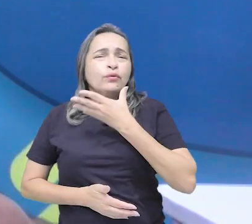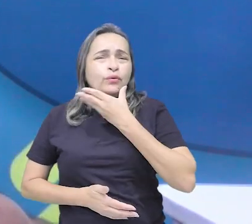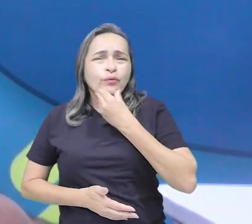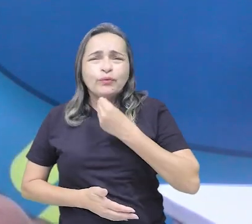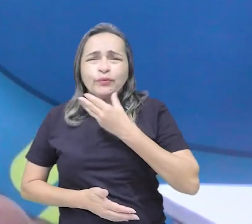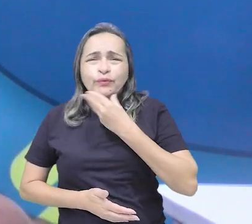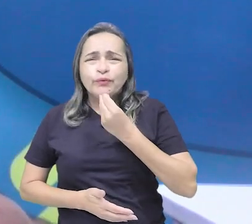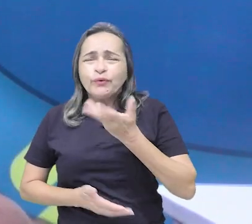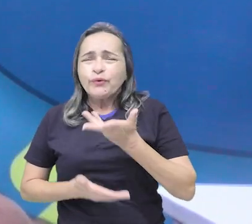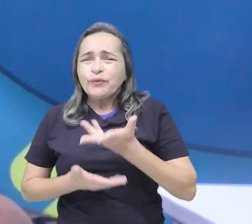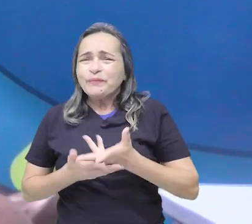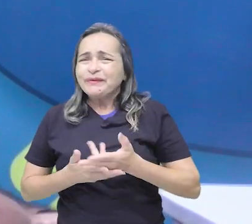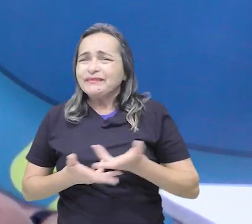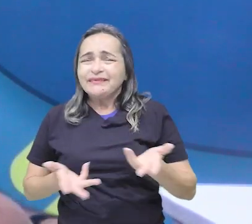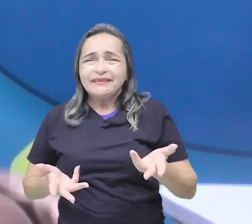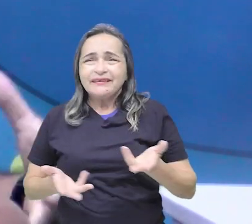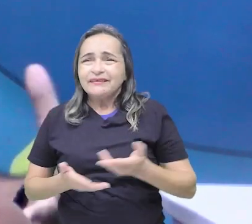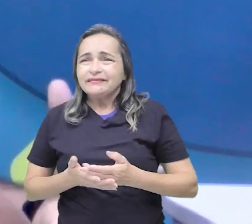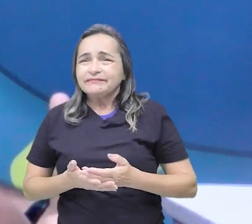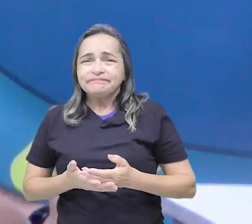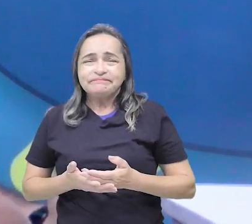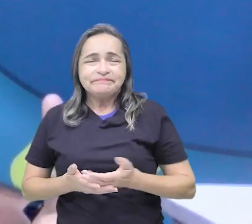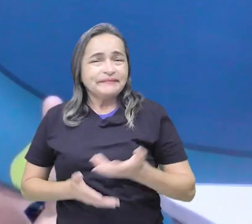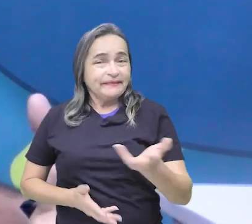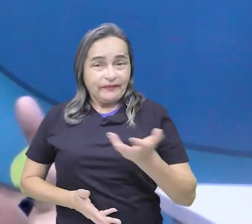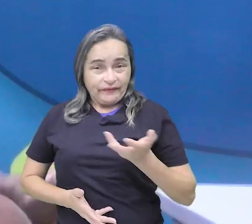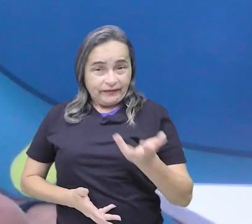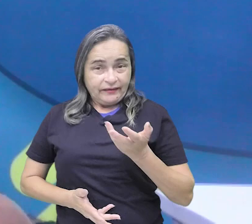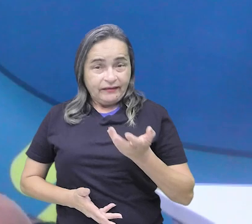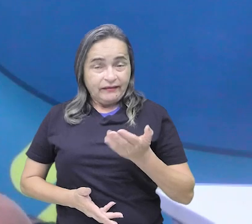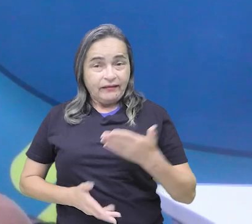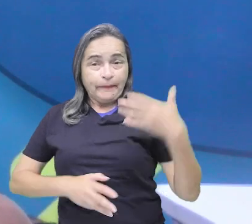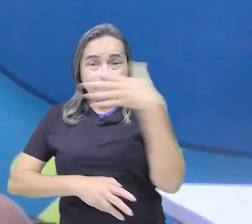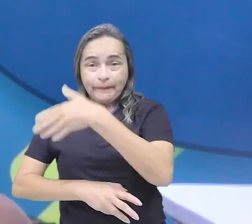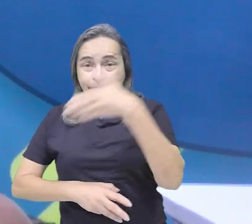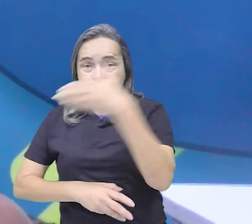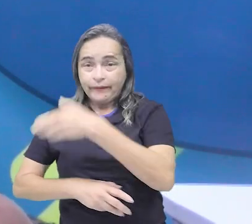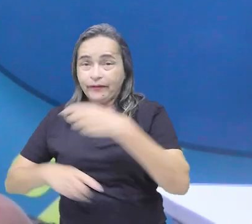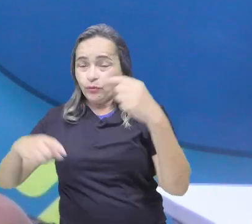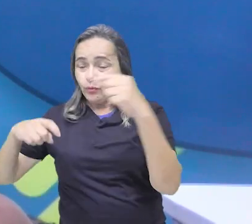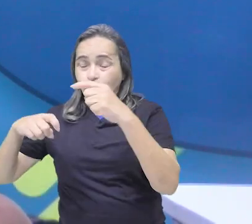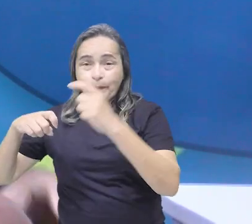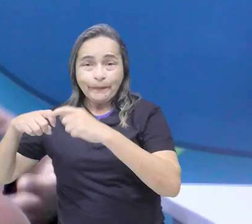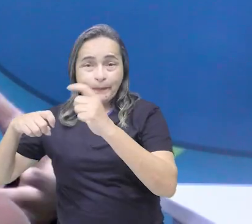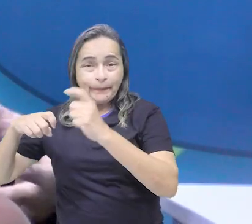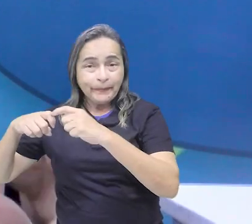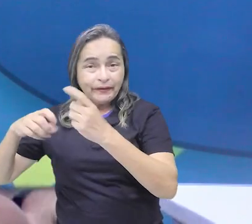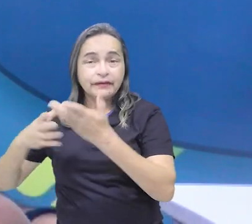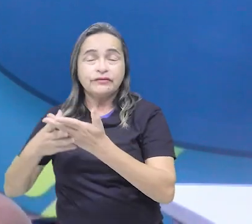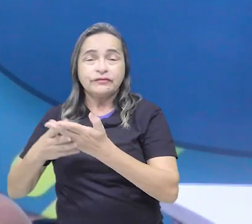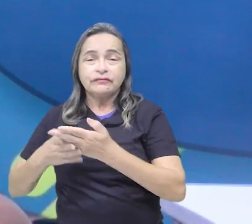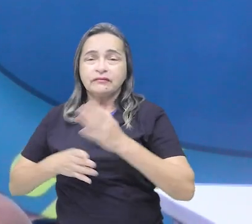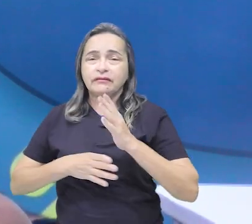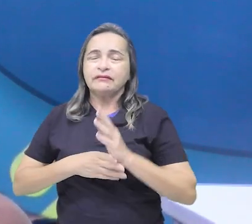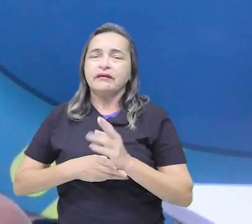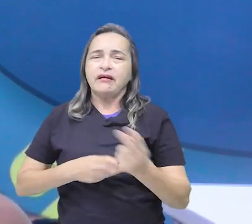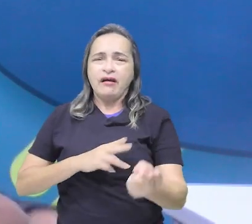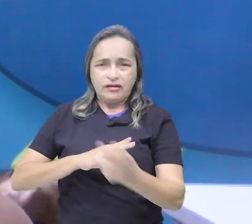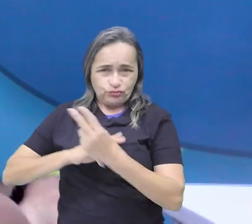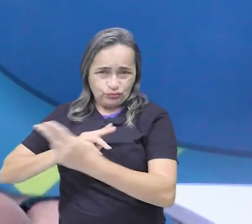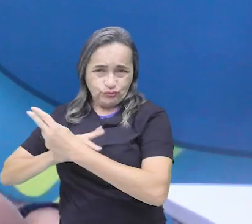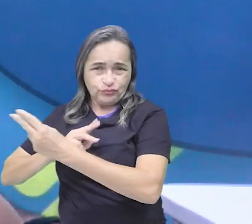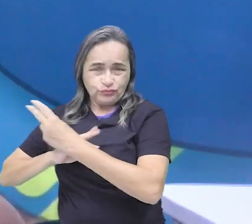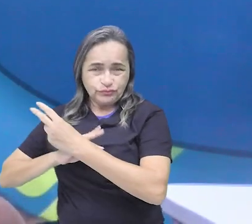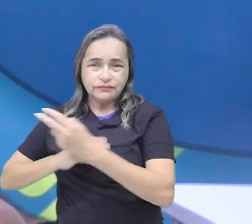resistência muito grande em buscar o aparato de saúde pública, né, para buscar o autocuidado. O homem,